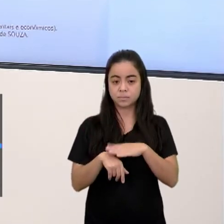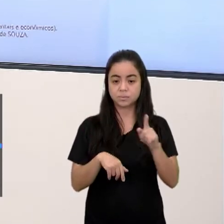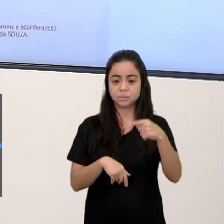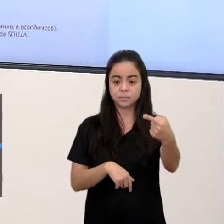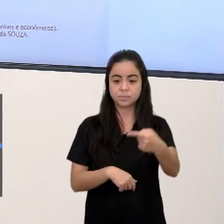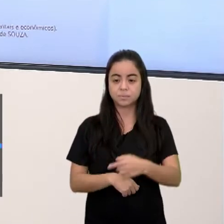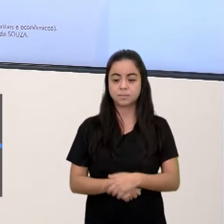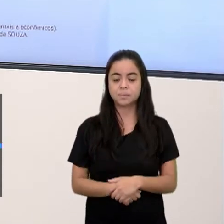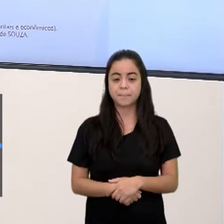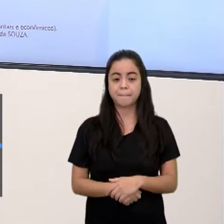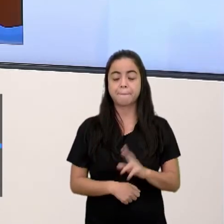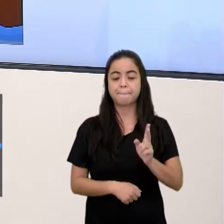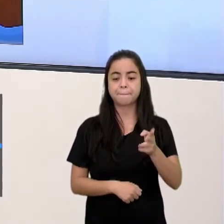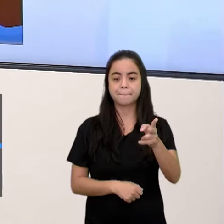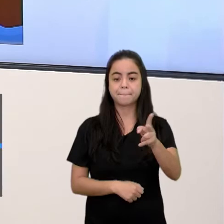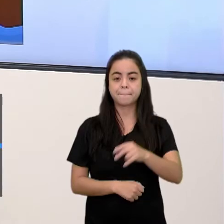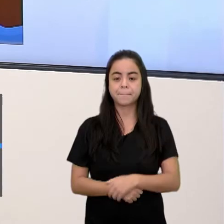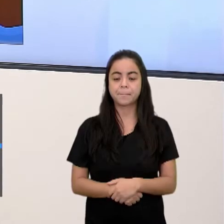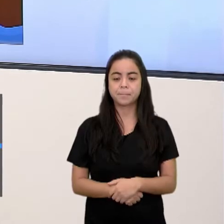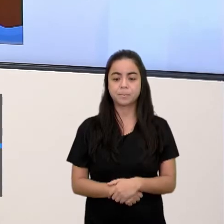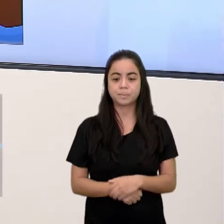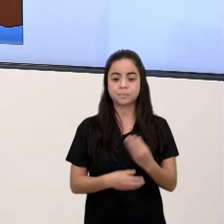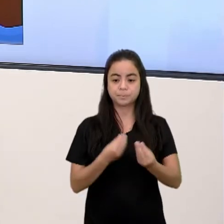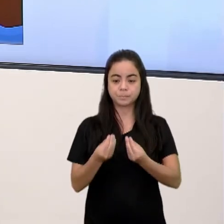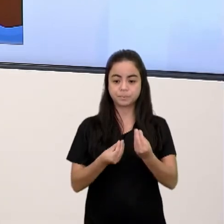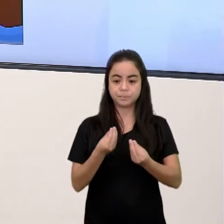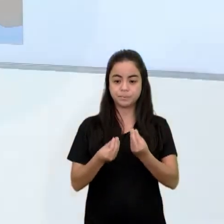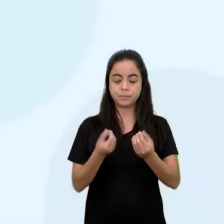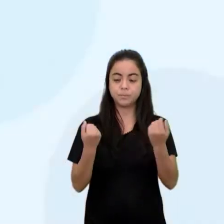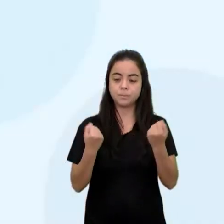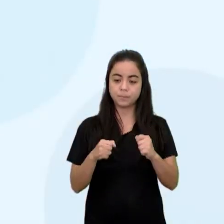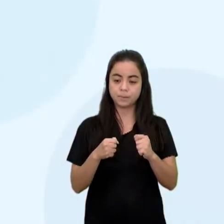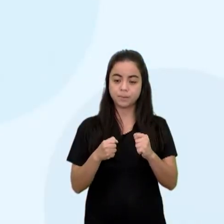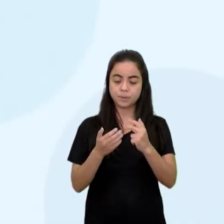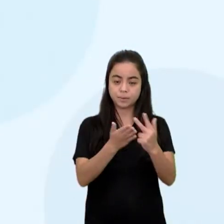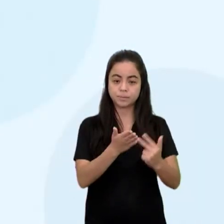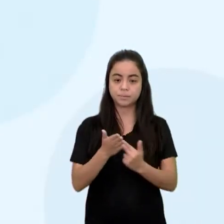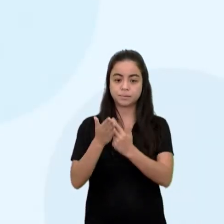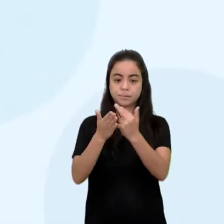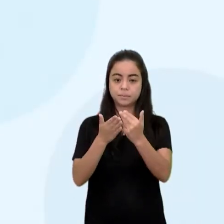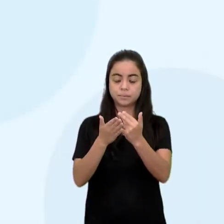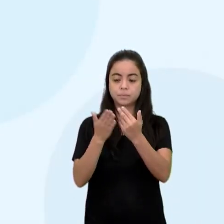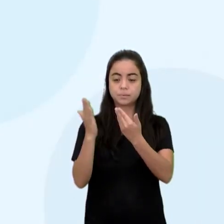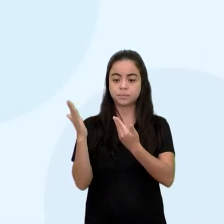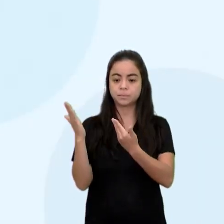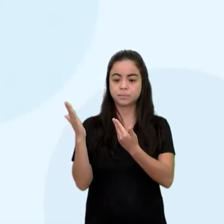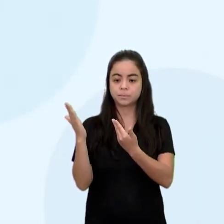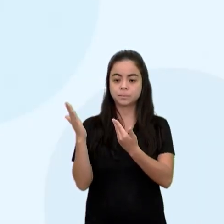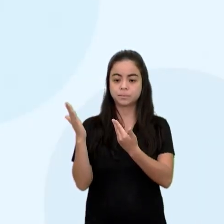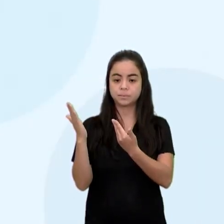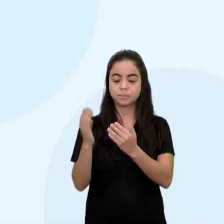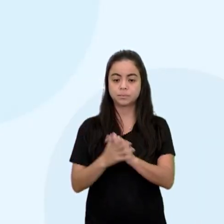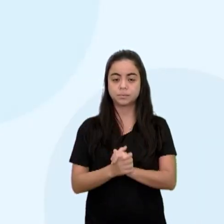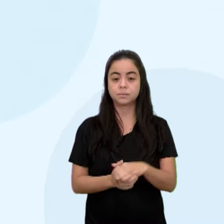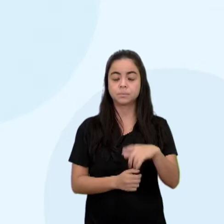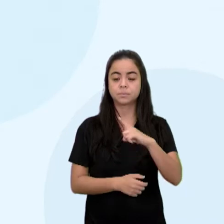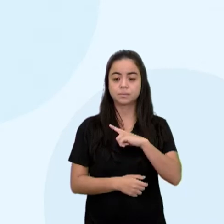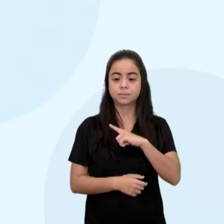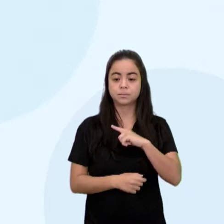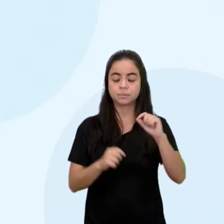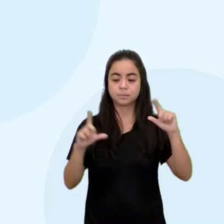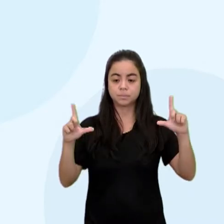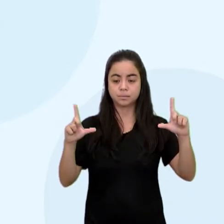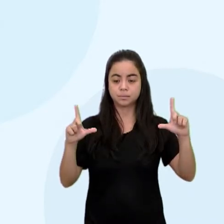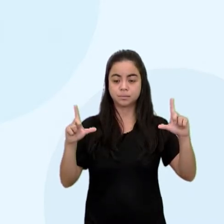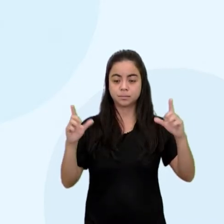bom? Continuando aqui, ó. Como que deveria ser mais ou menos o seu desenho, ó, o seu esquema. Então aqui a gente tem uma imagem, né? Que